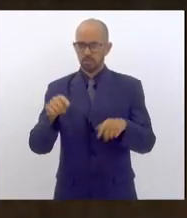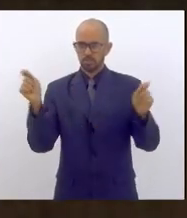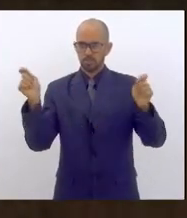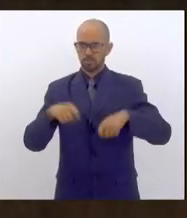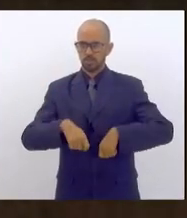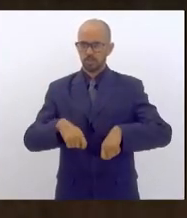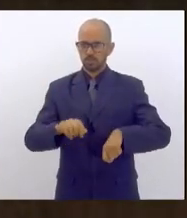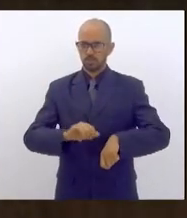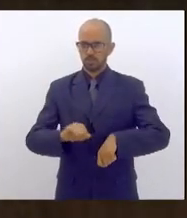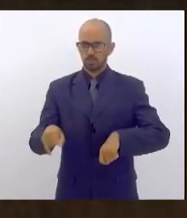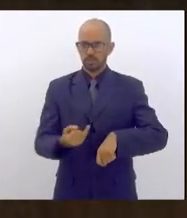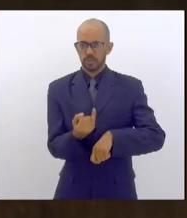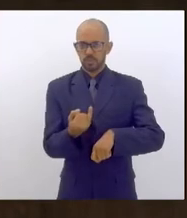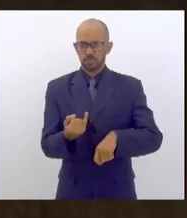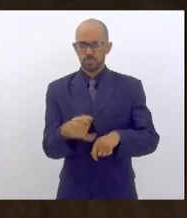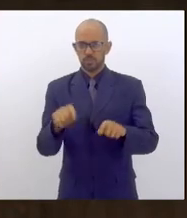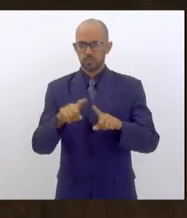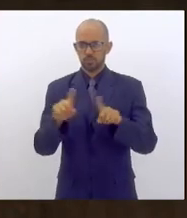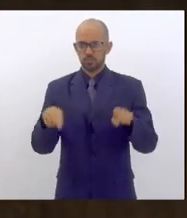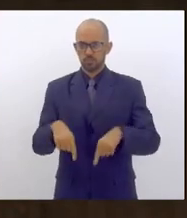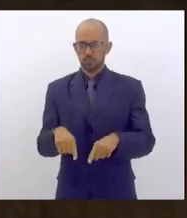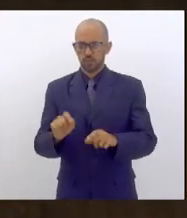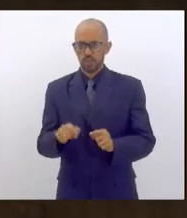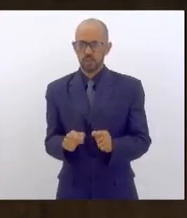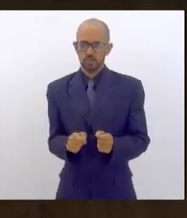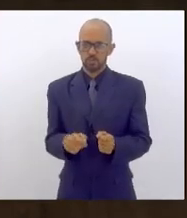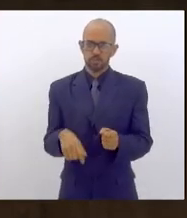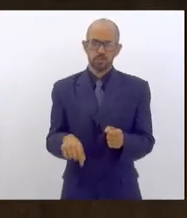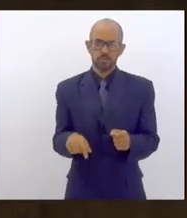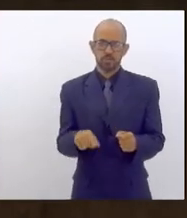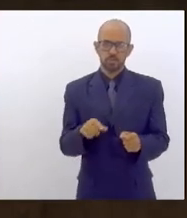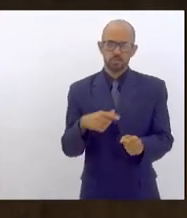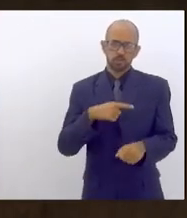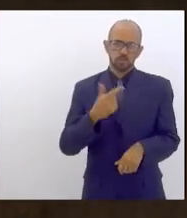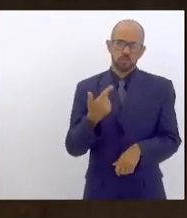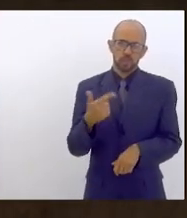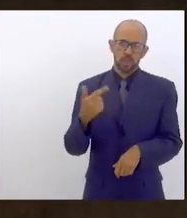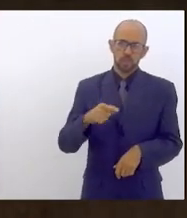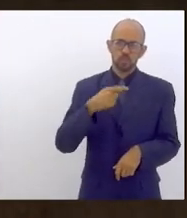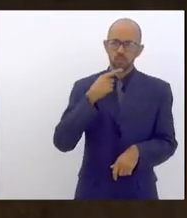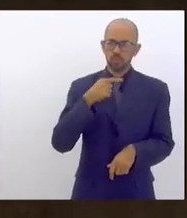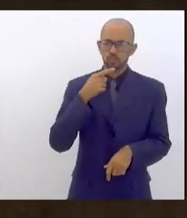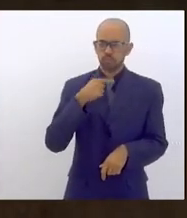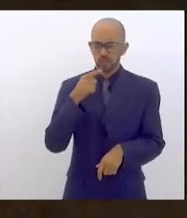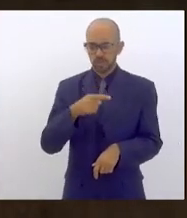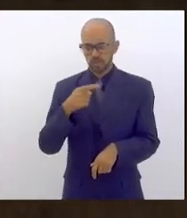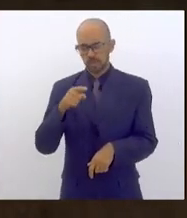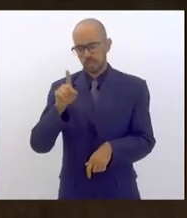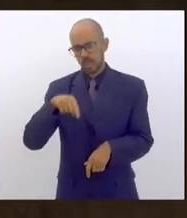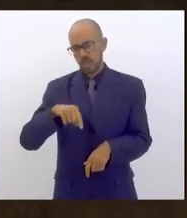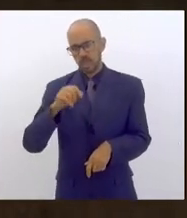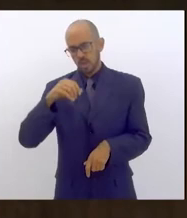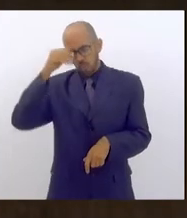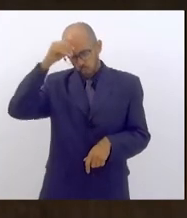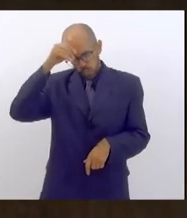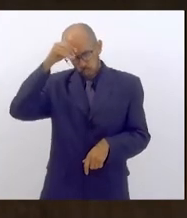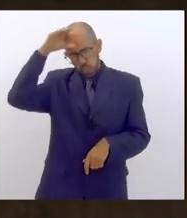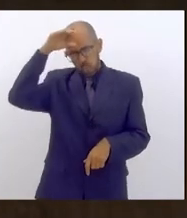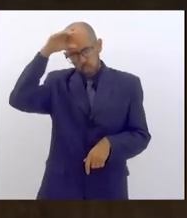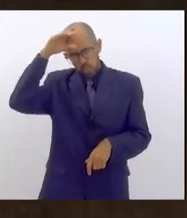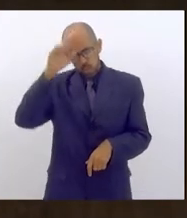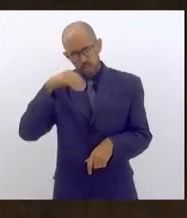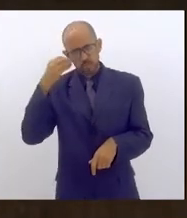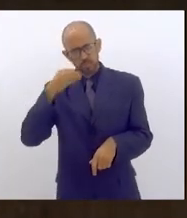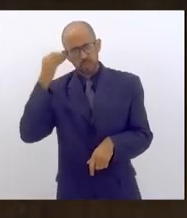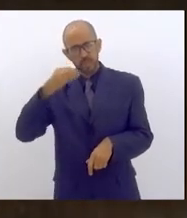do aproveitamento dos servidores que têm, sem dúvida nenhuma, conhecimento, trajetória, experiência